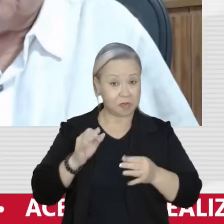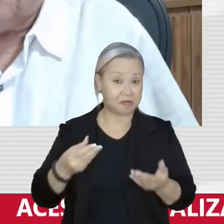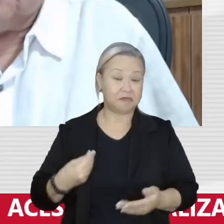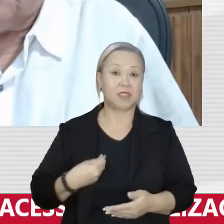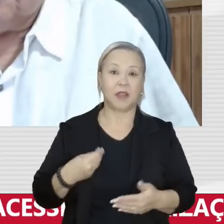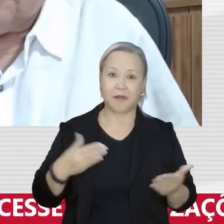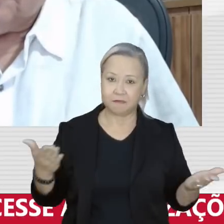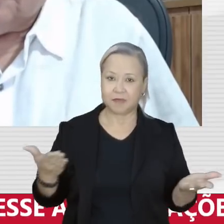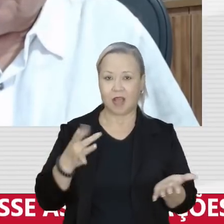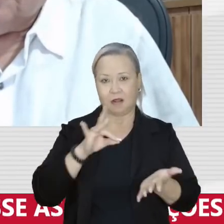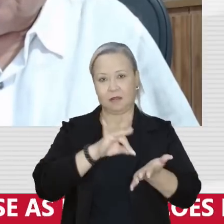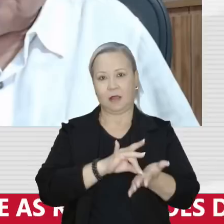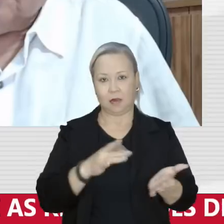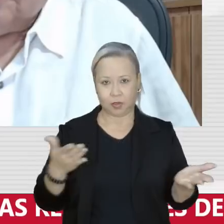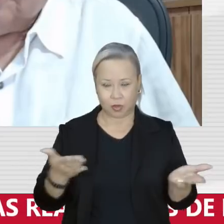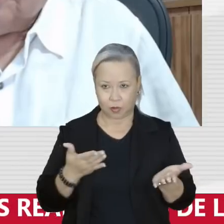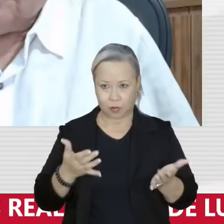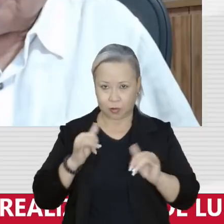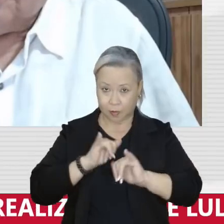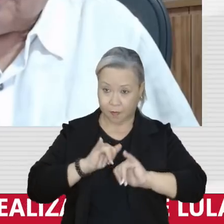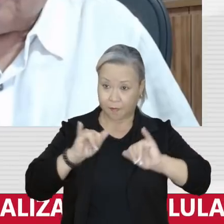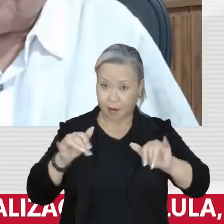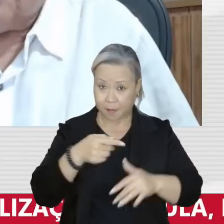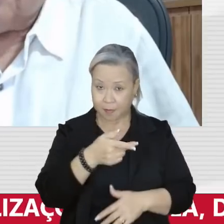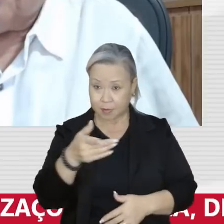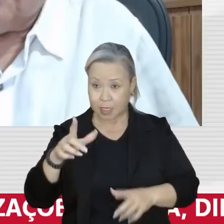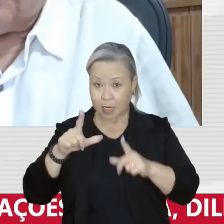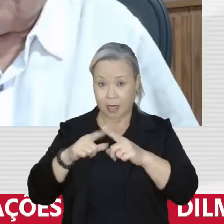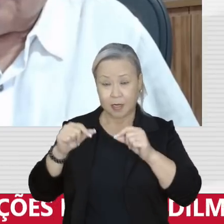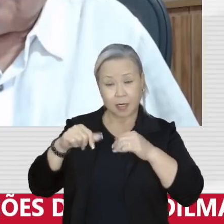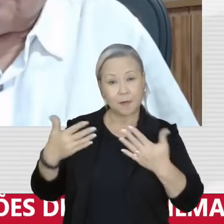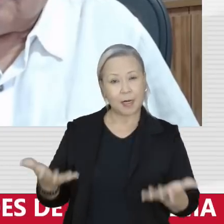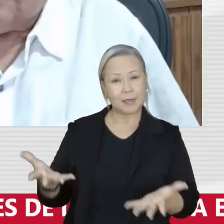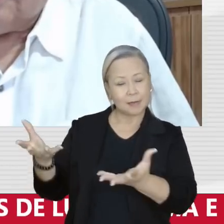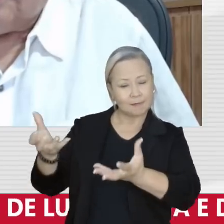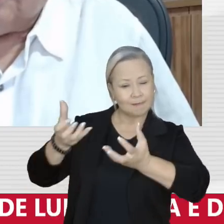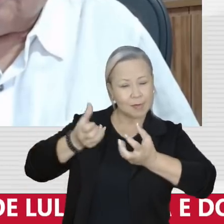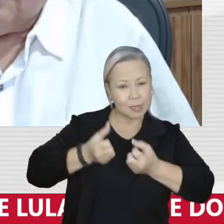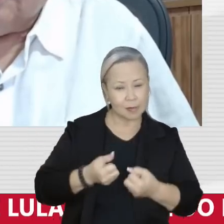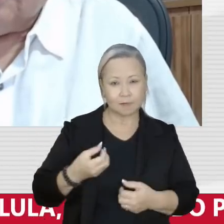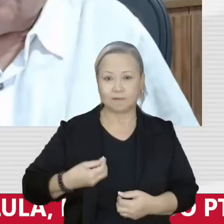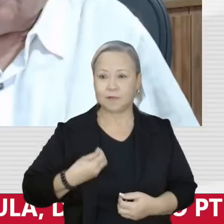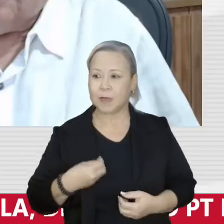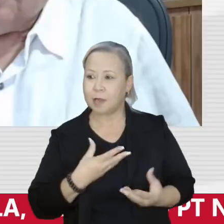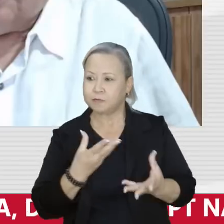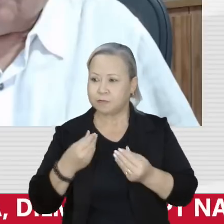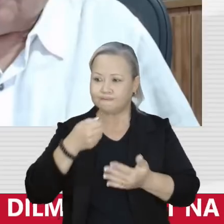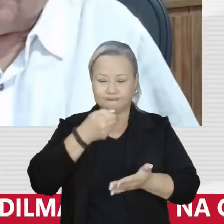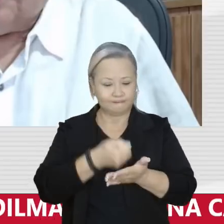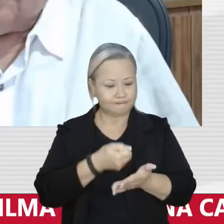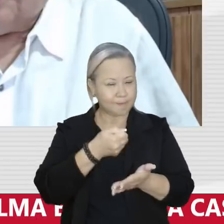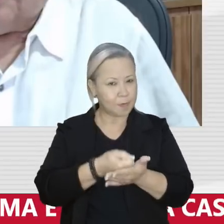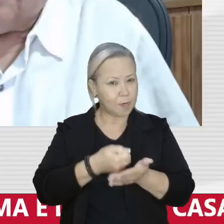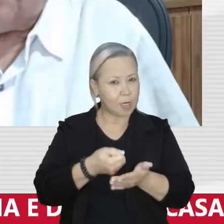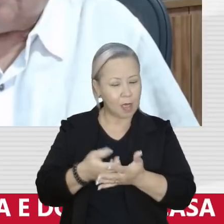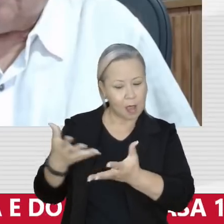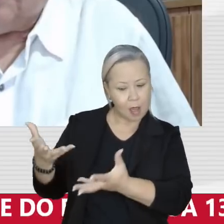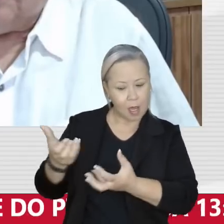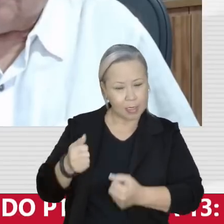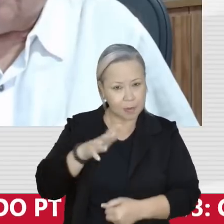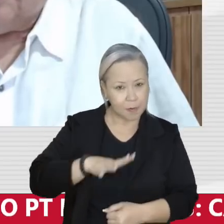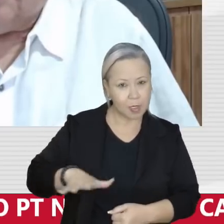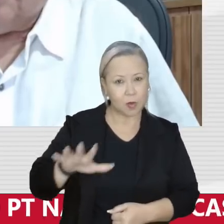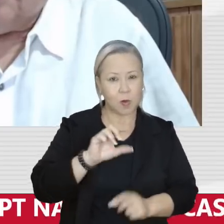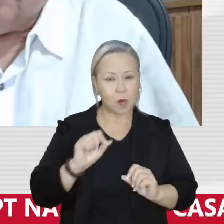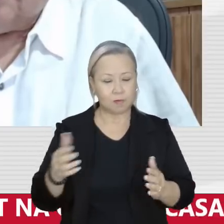hoje. Então é isso, dizer para vocês que Brasília está de braços abertos, nós estamos aqui muito empenhados para receber todos vocês para